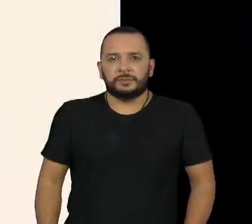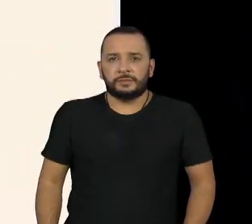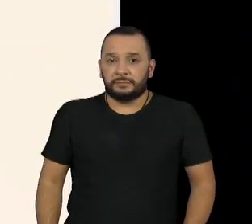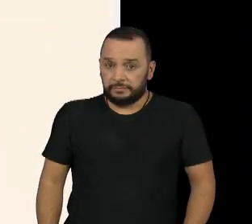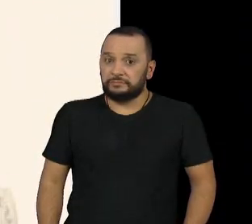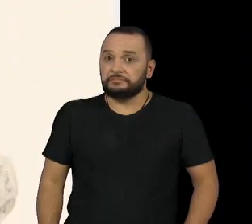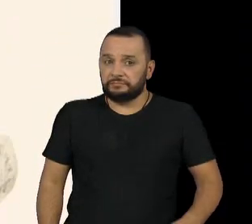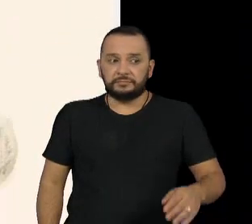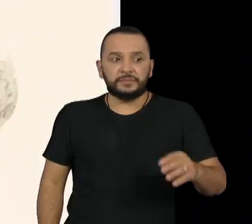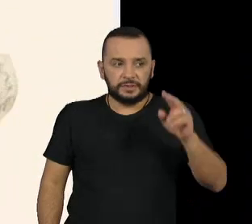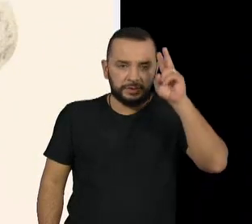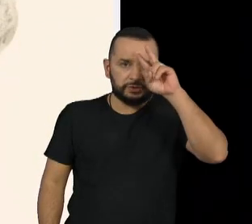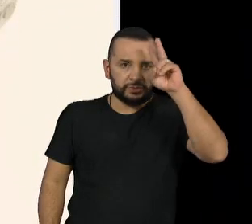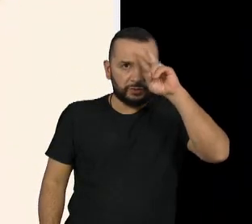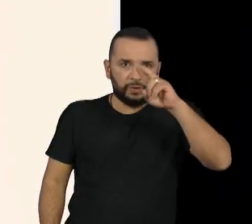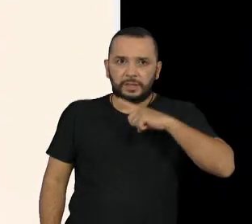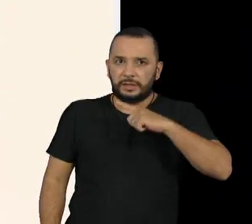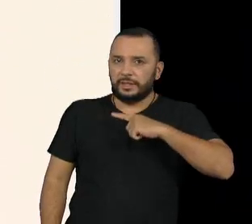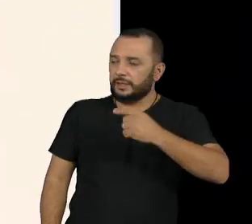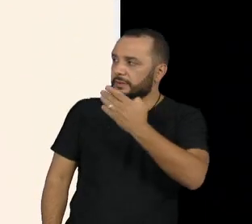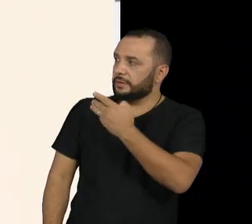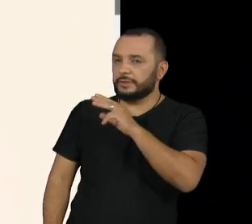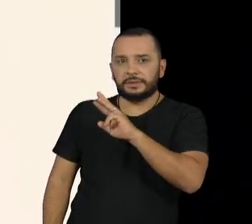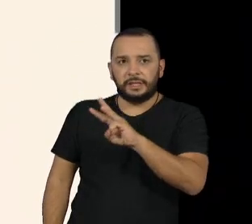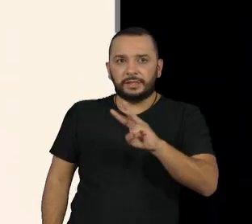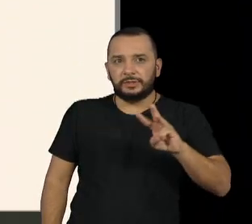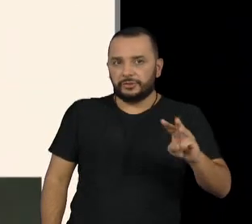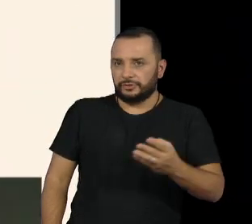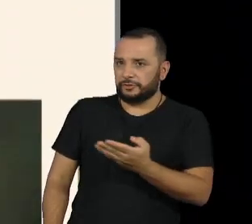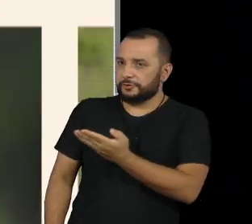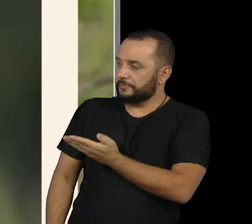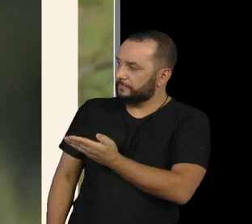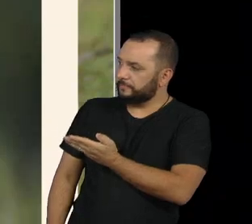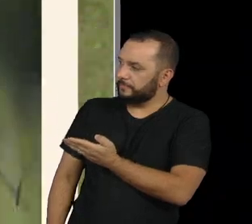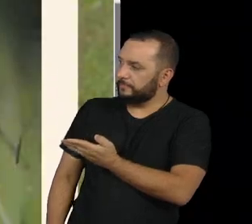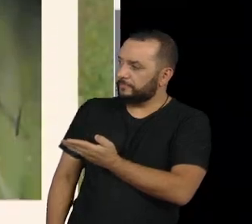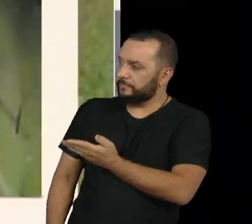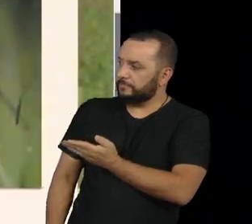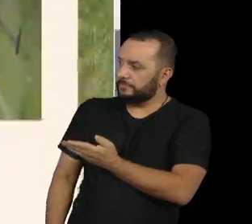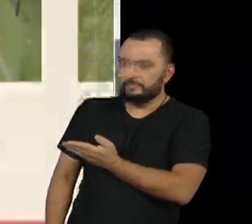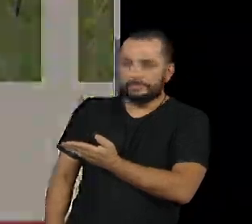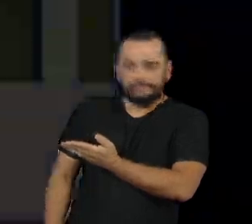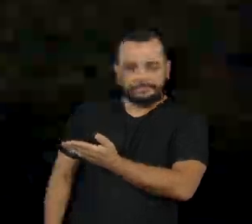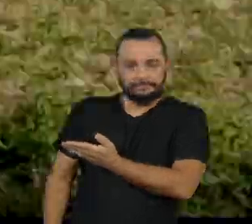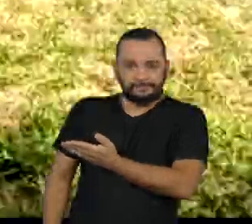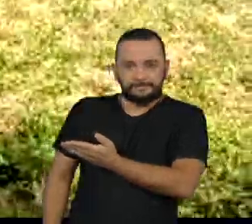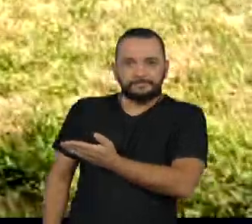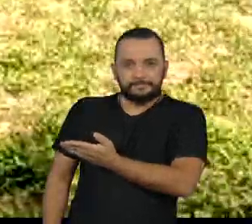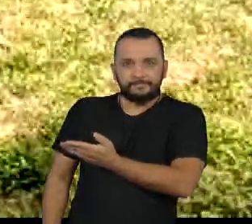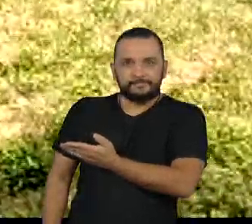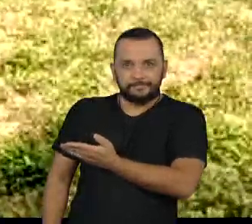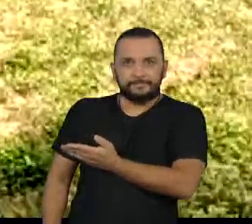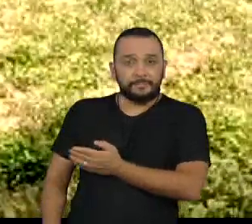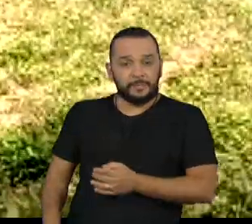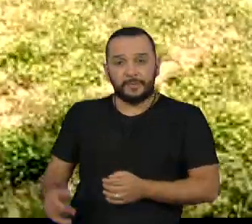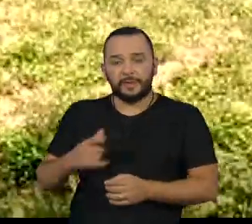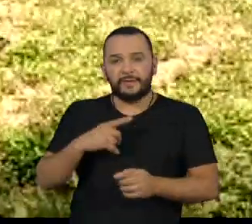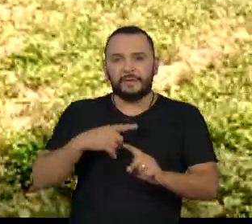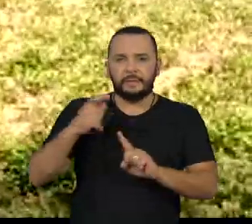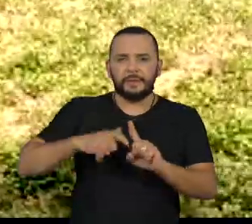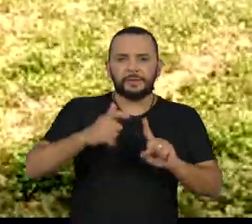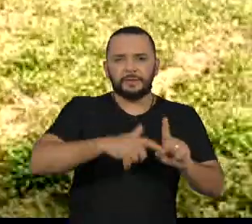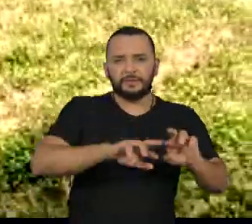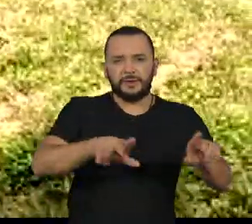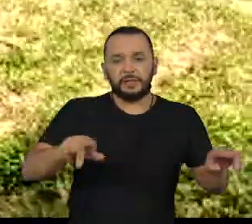As histórias estão disponíveis no site redecerrado.org.br. Entre as personagens